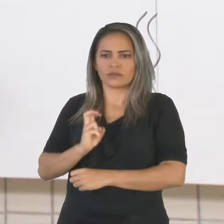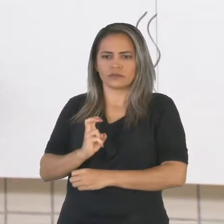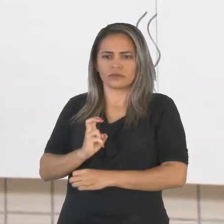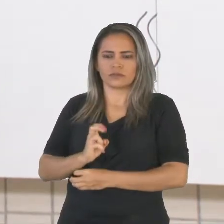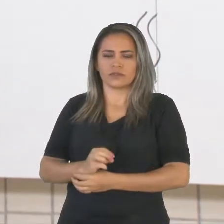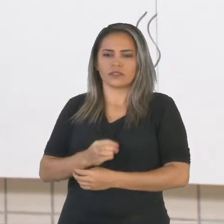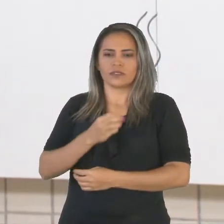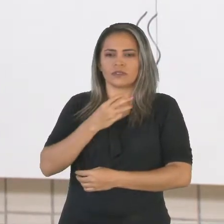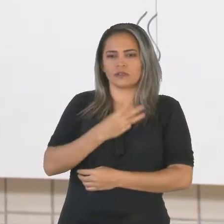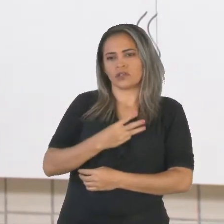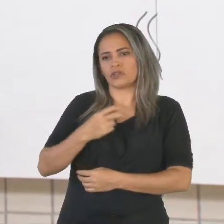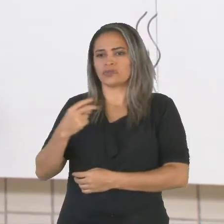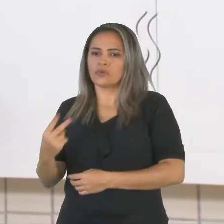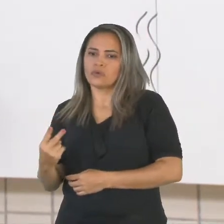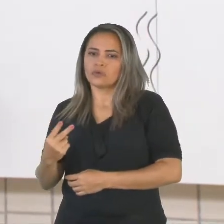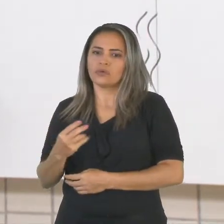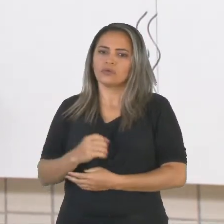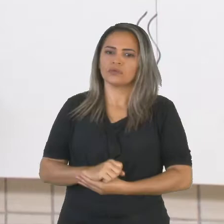3 e 2,